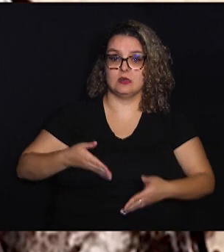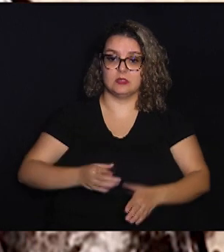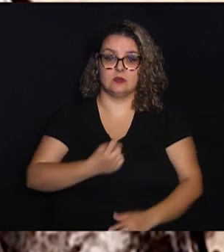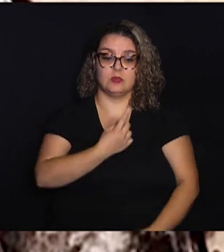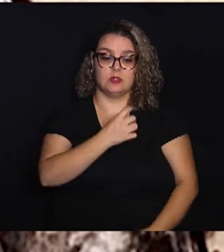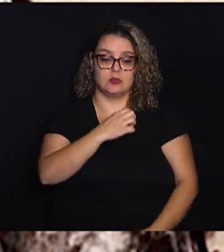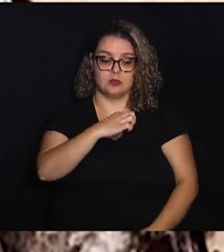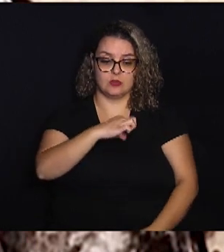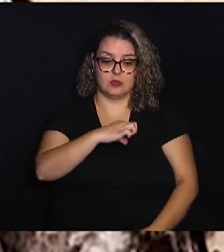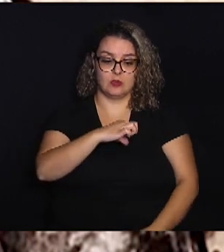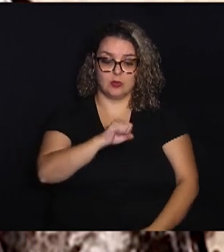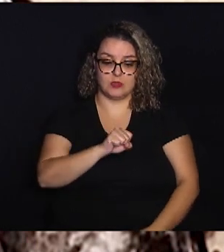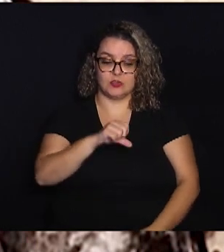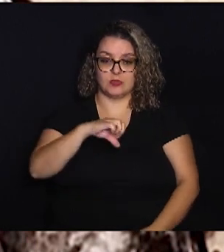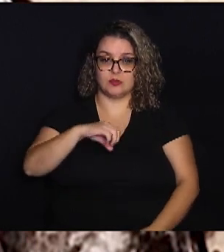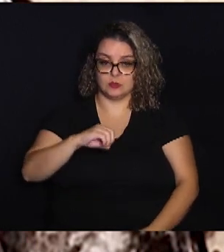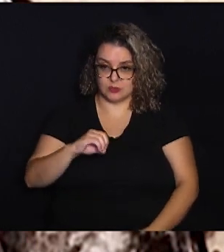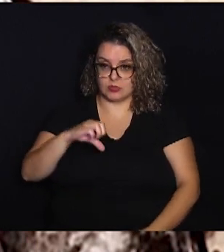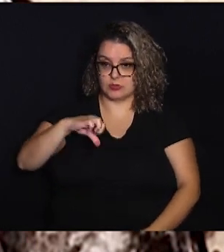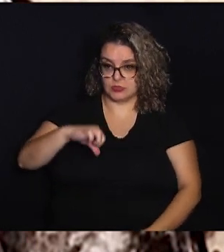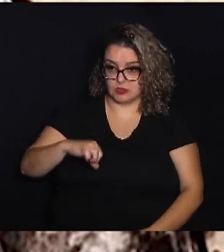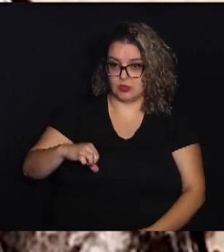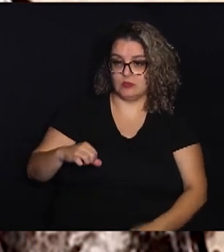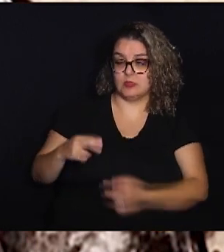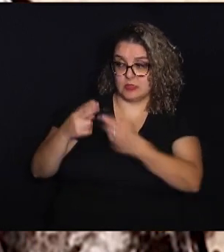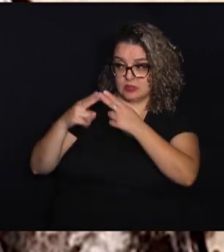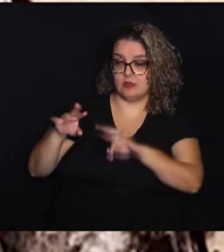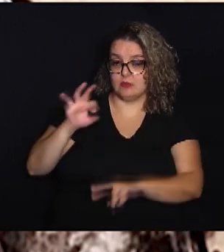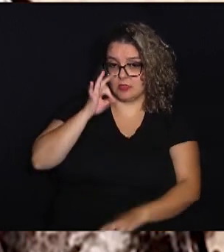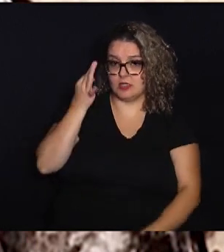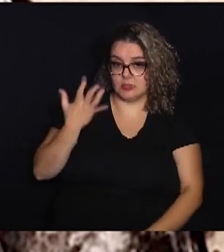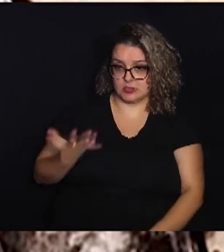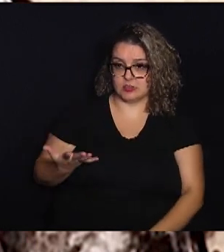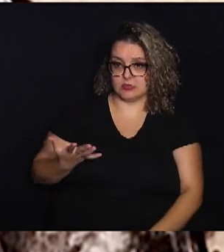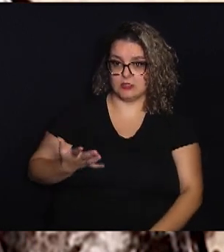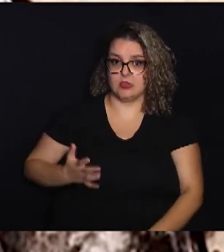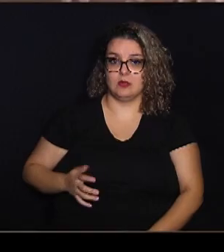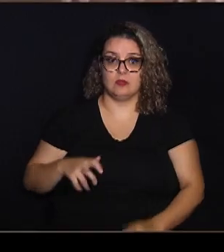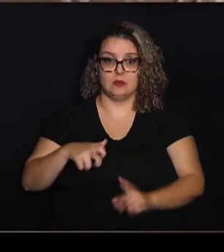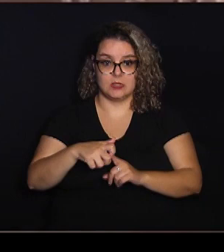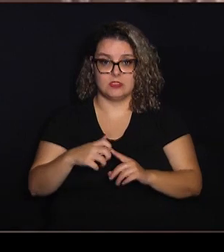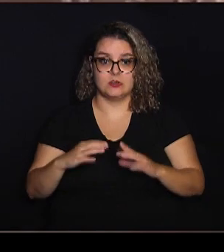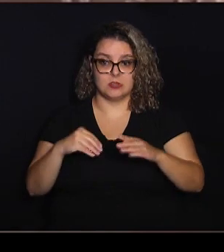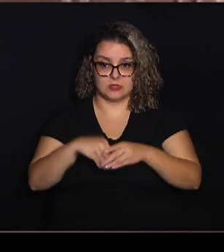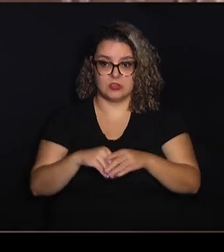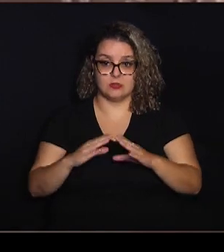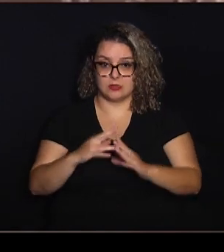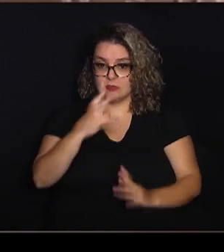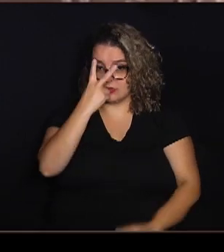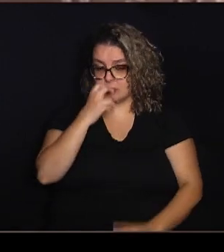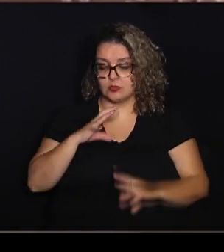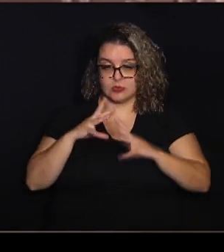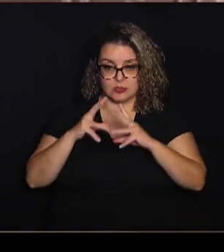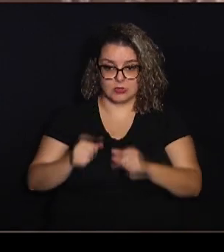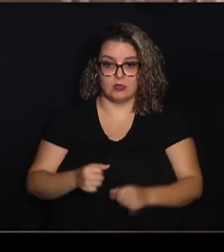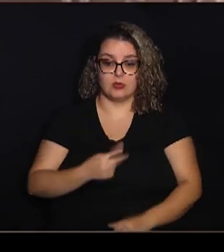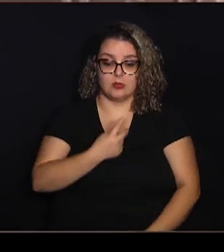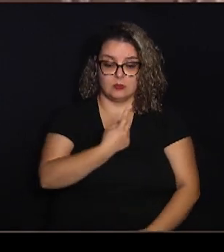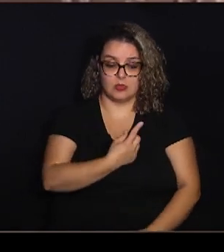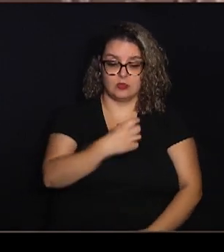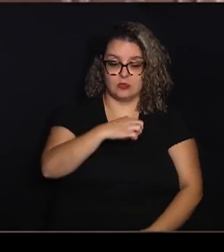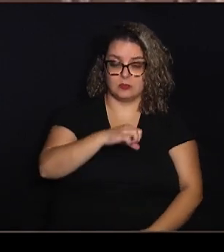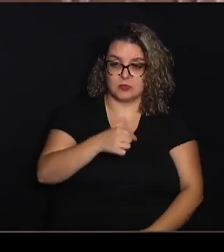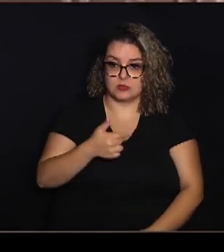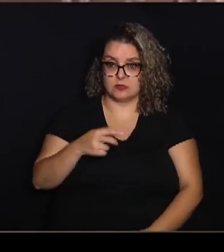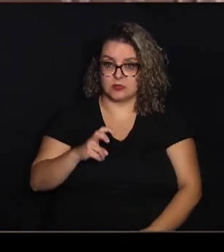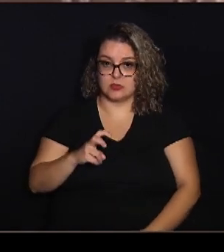França. Aos 5 anos, ficou completamente cego através de um acidente doméstico. Em 1825, estudou no